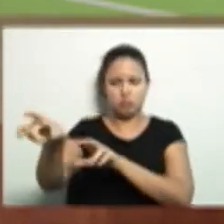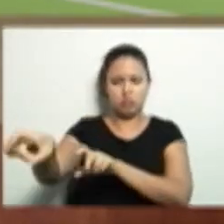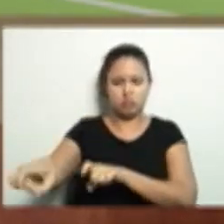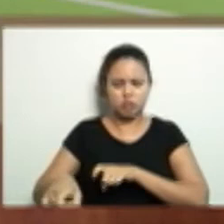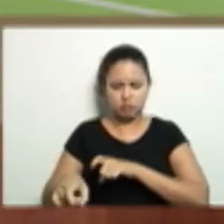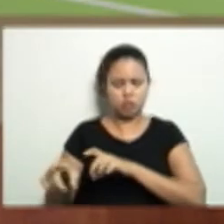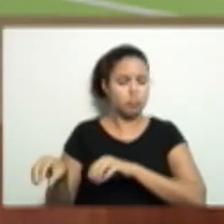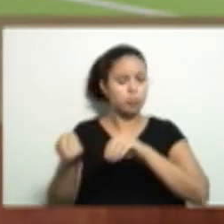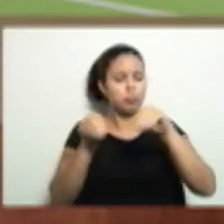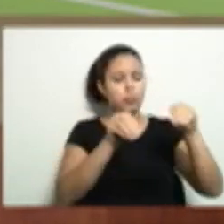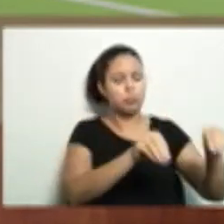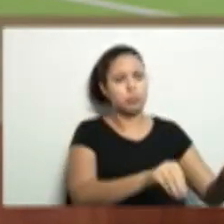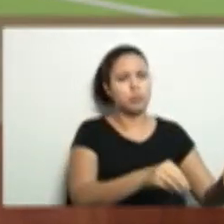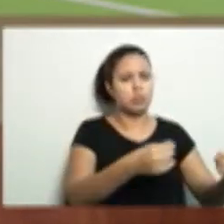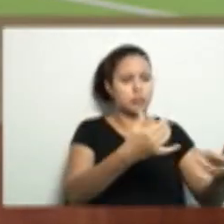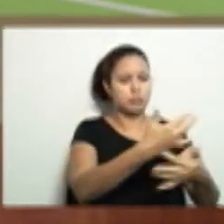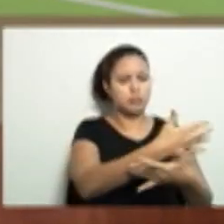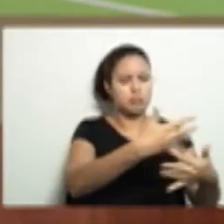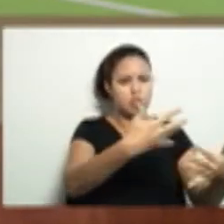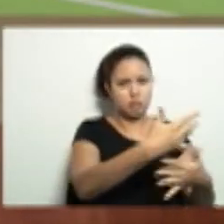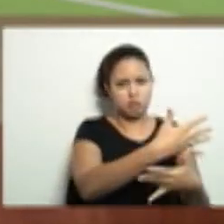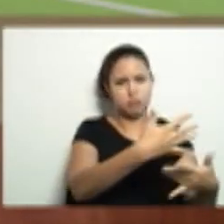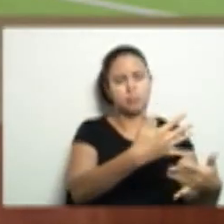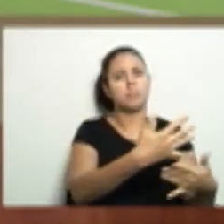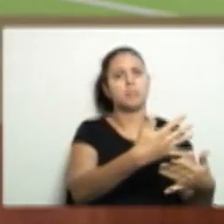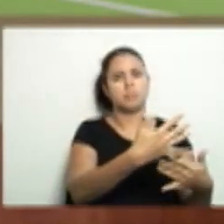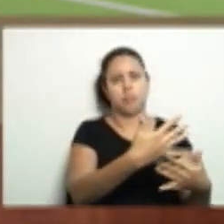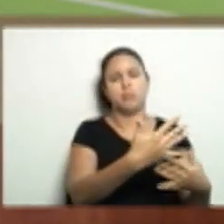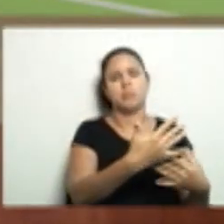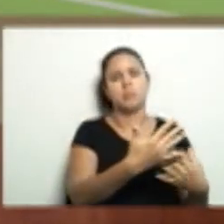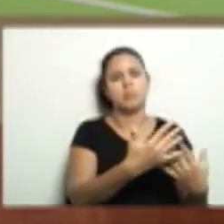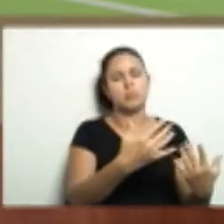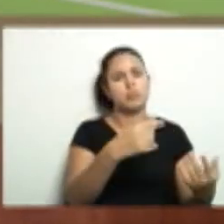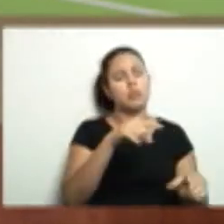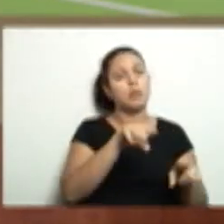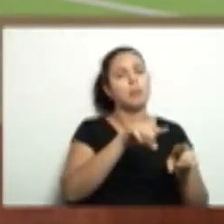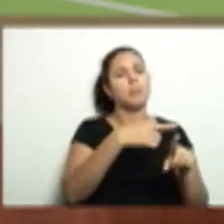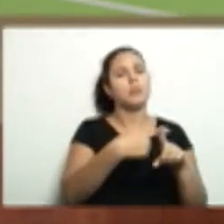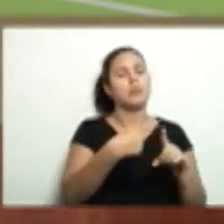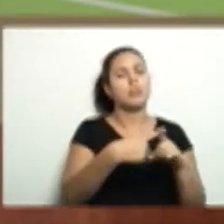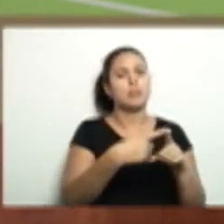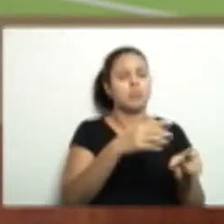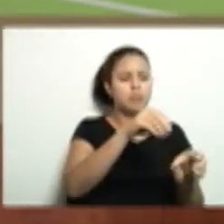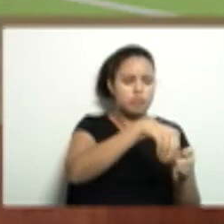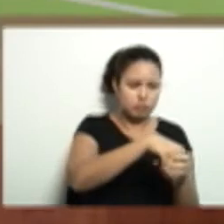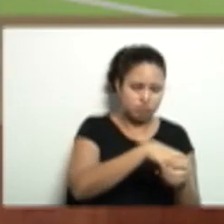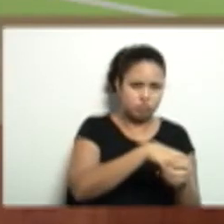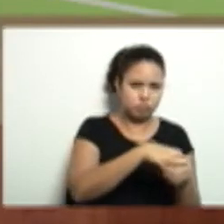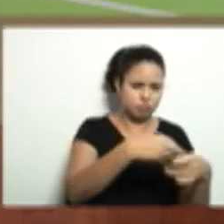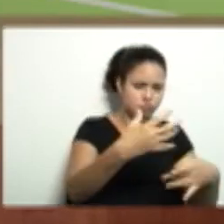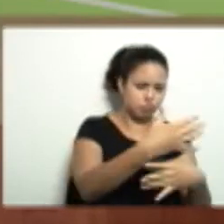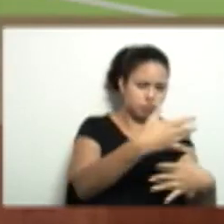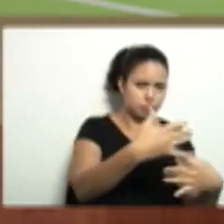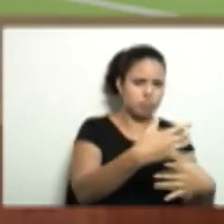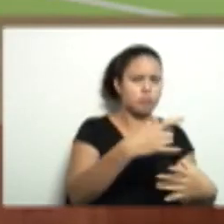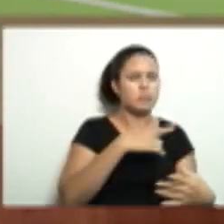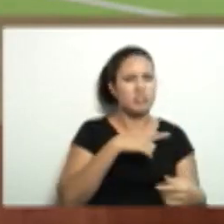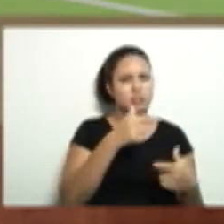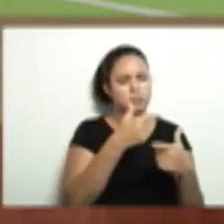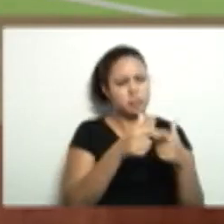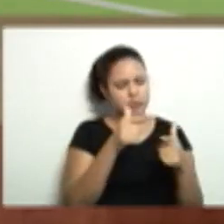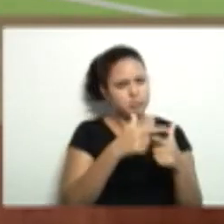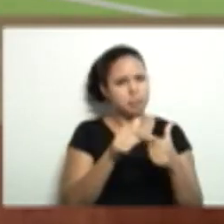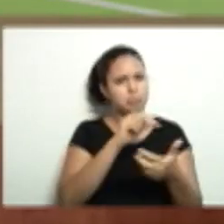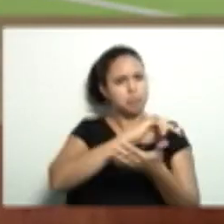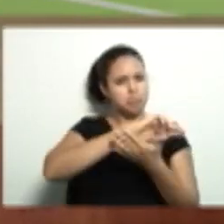temos problema de moradia, problemas de acesso à saúde, acesso à educação, acesso à água, problemas de geração de